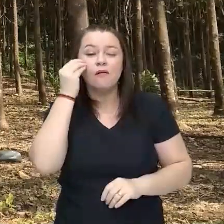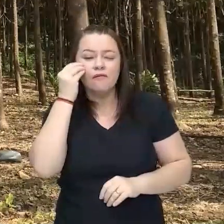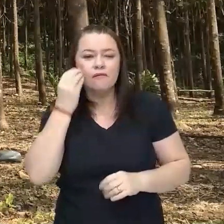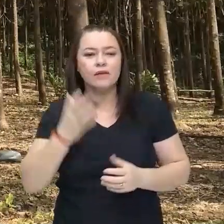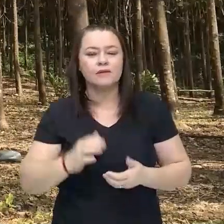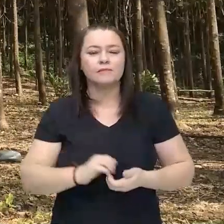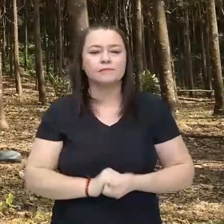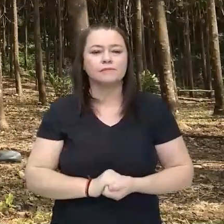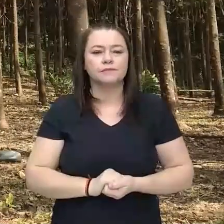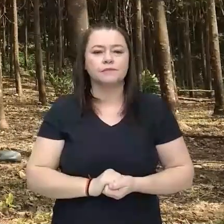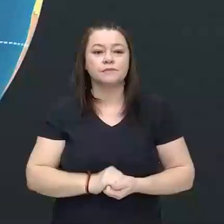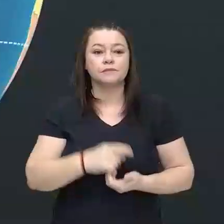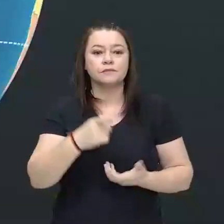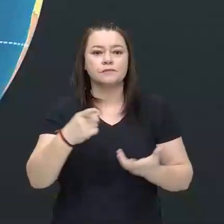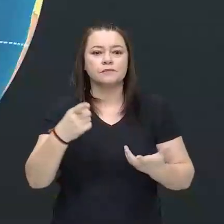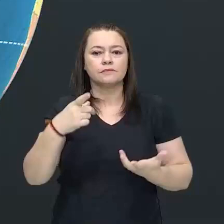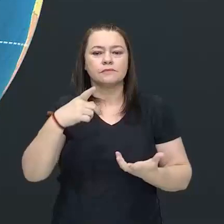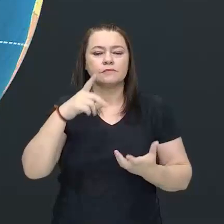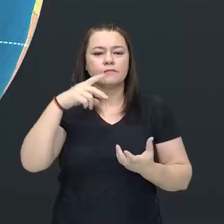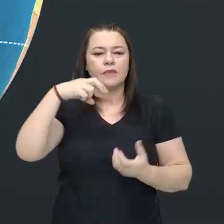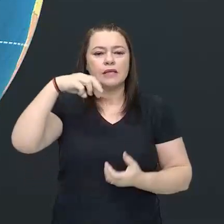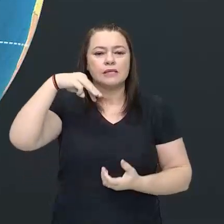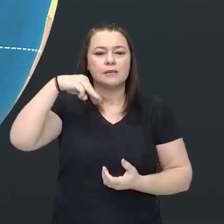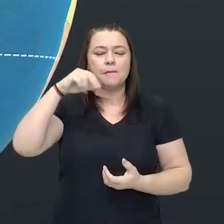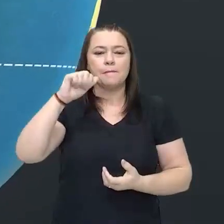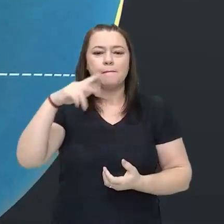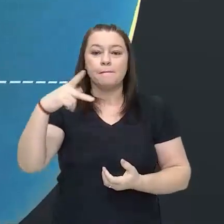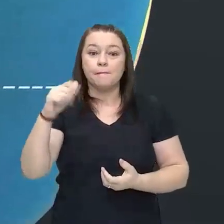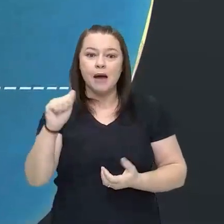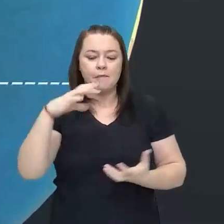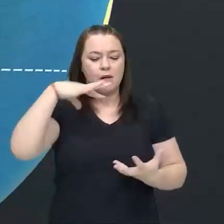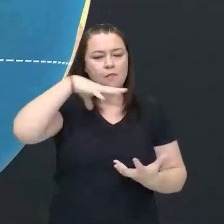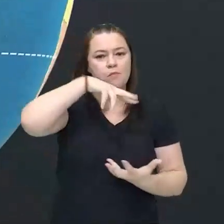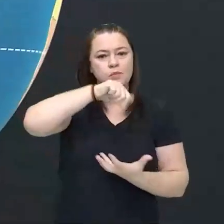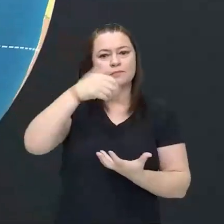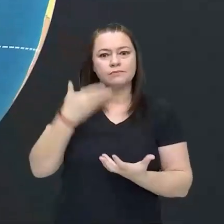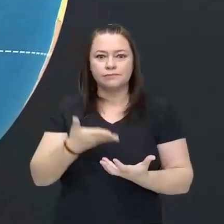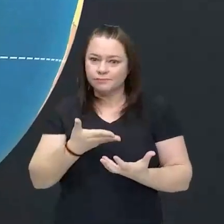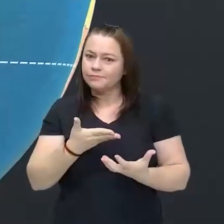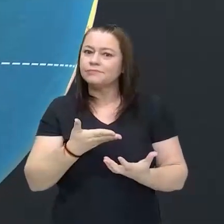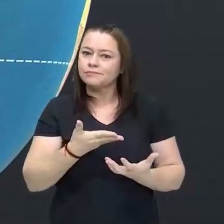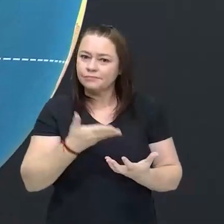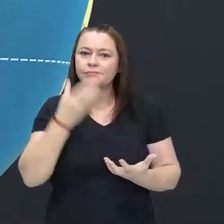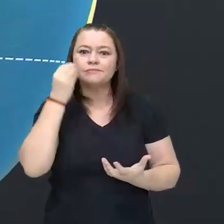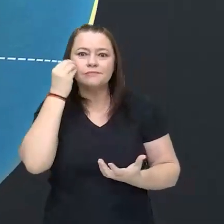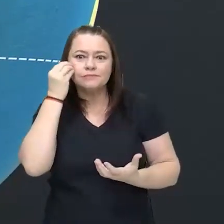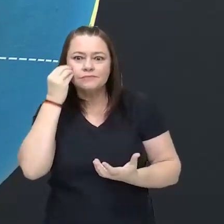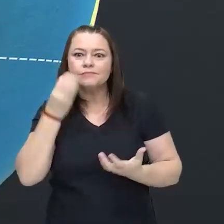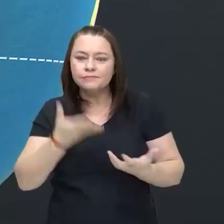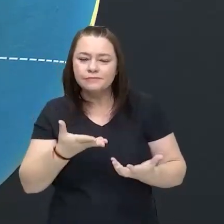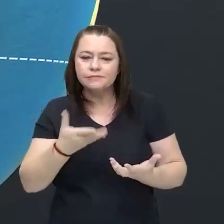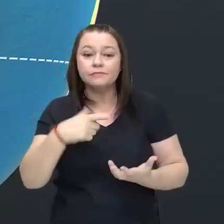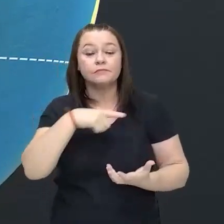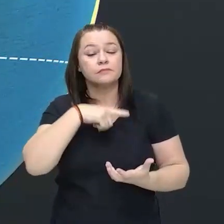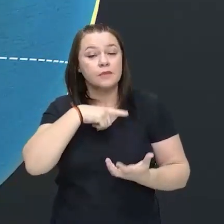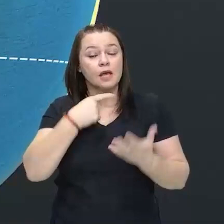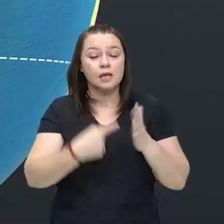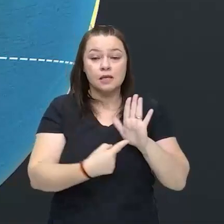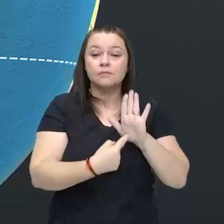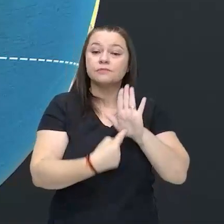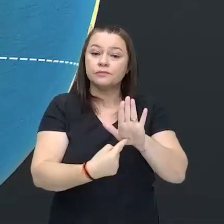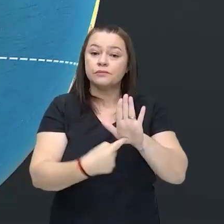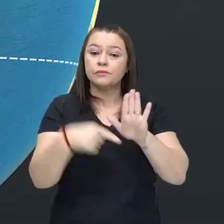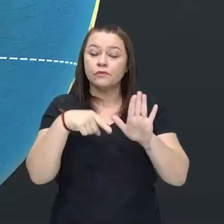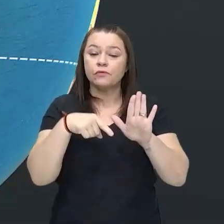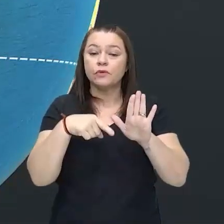tela esse mapa, ou melhor dizendo, o nosso globo. Olha aí o nosso globo. Então, aqui no globo nós temos o